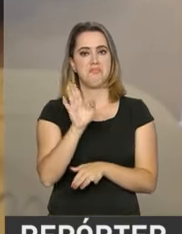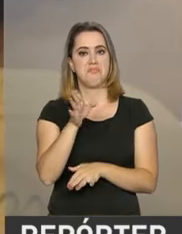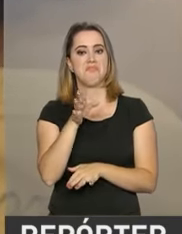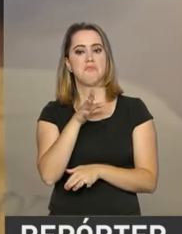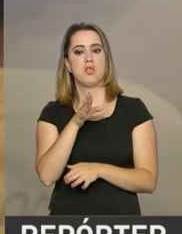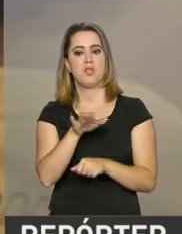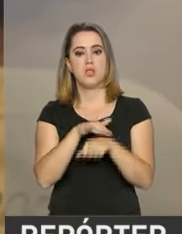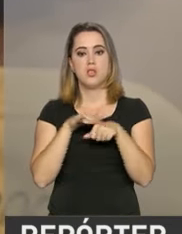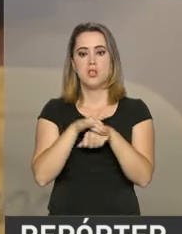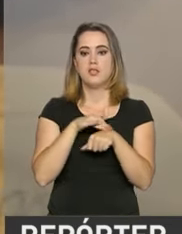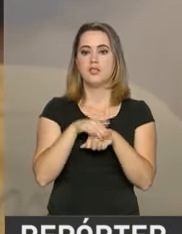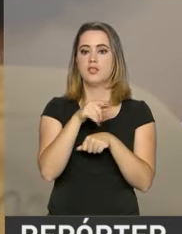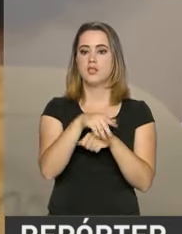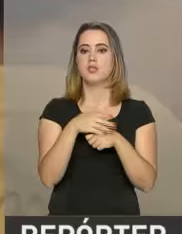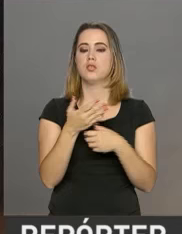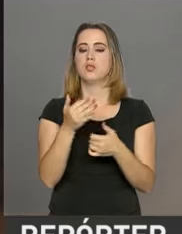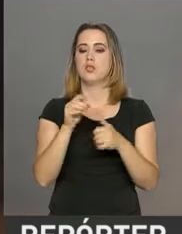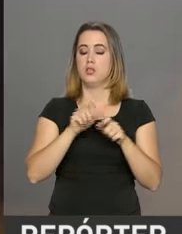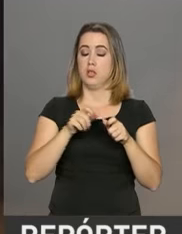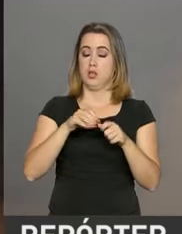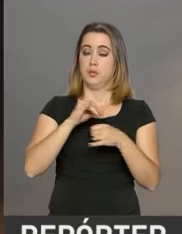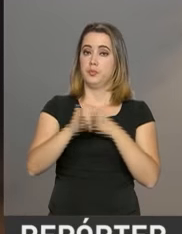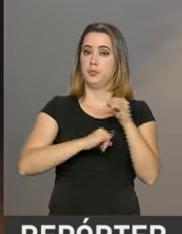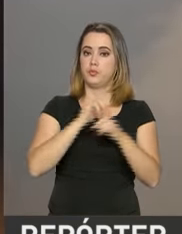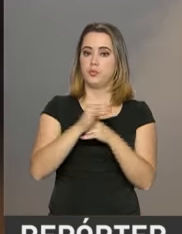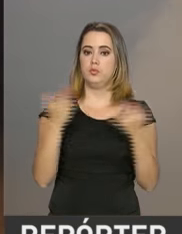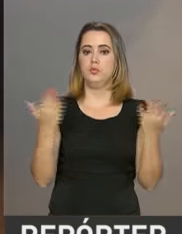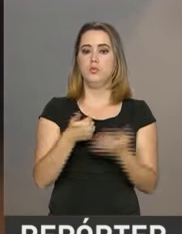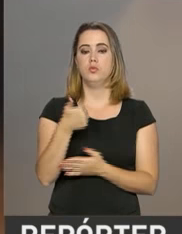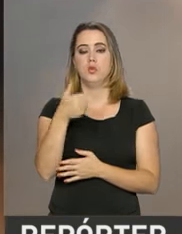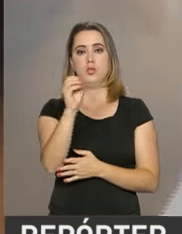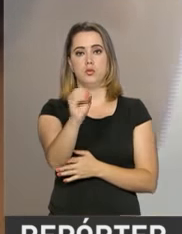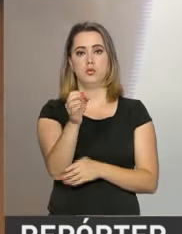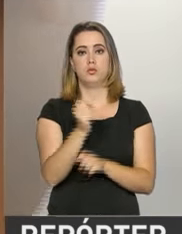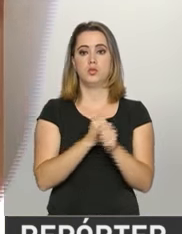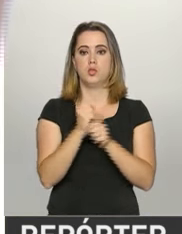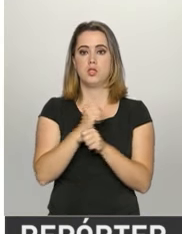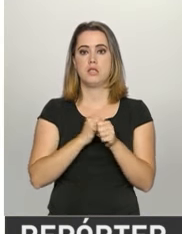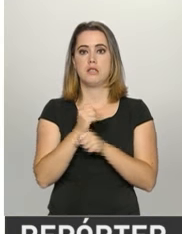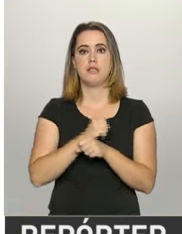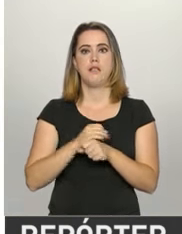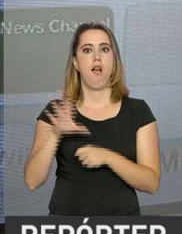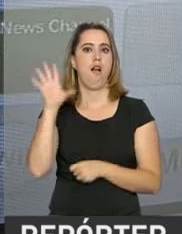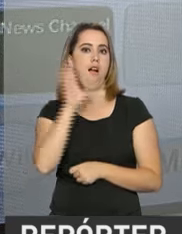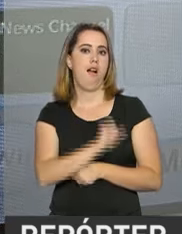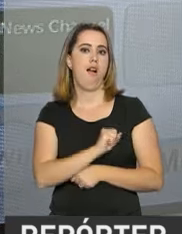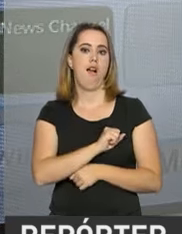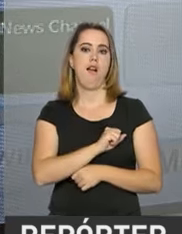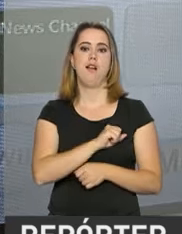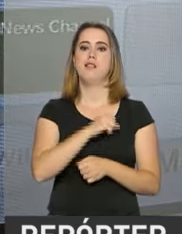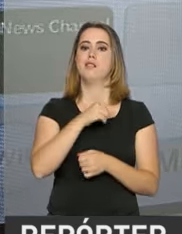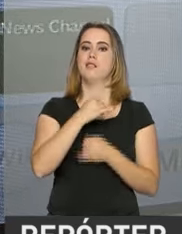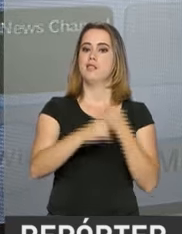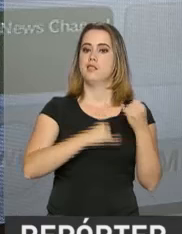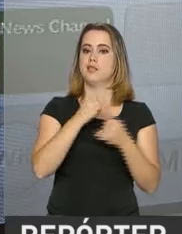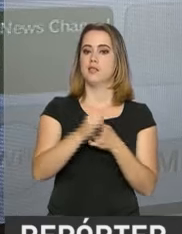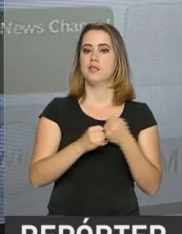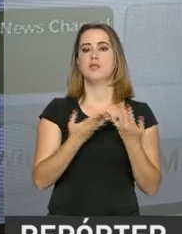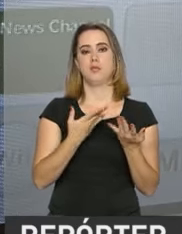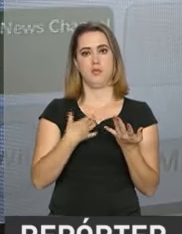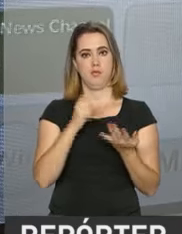interagia na rede mundial de computadores hoje aos 10 anos é fã dos jogos online luta